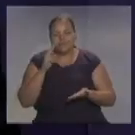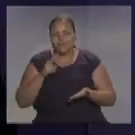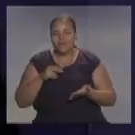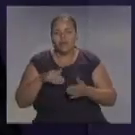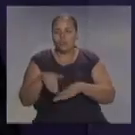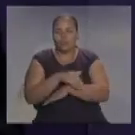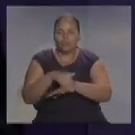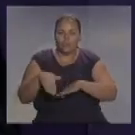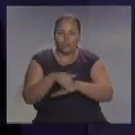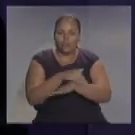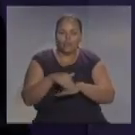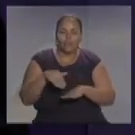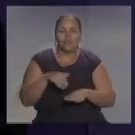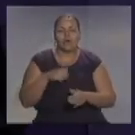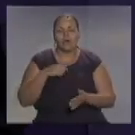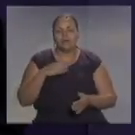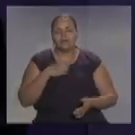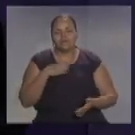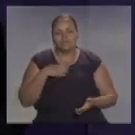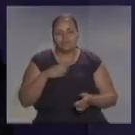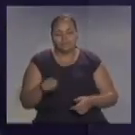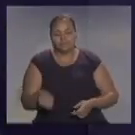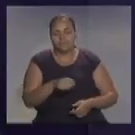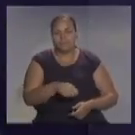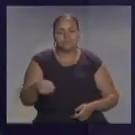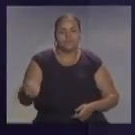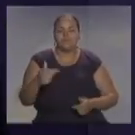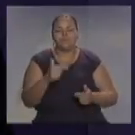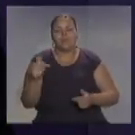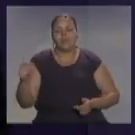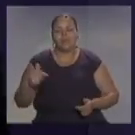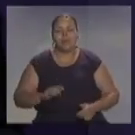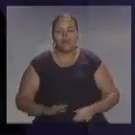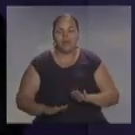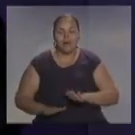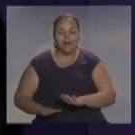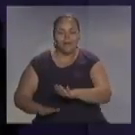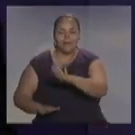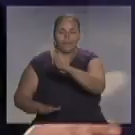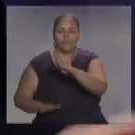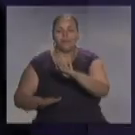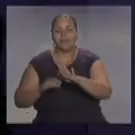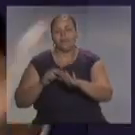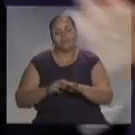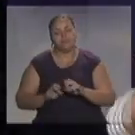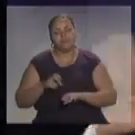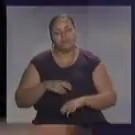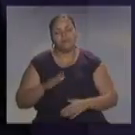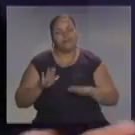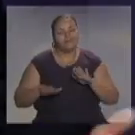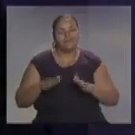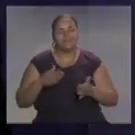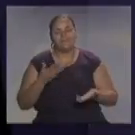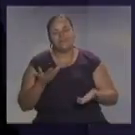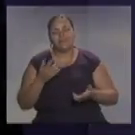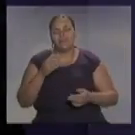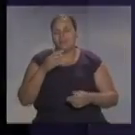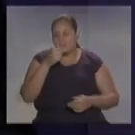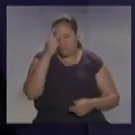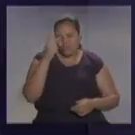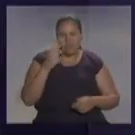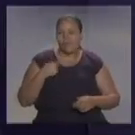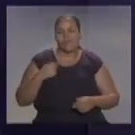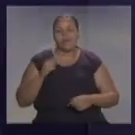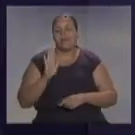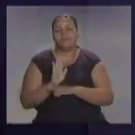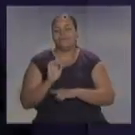muita dificuldade, a gente vê a acessibilidade nas calçadas, as rampas, muitas vezes até lamentando que também o cidadão às vezes não colabora,